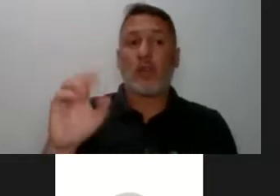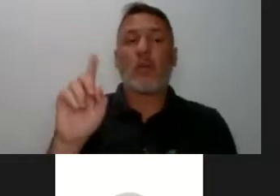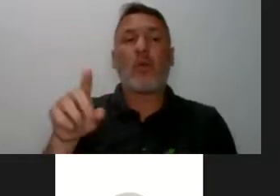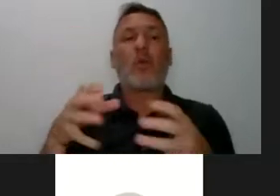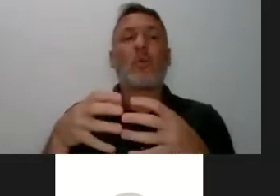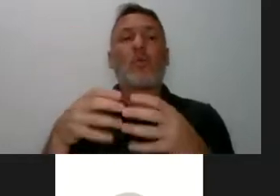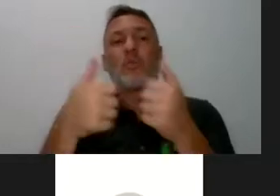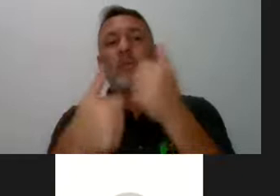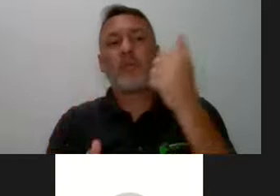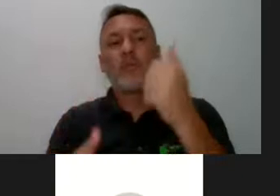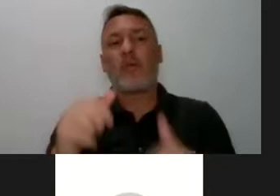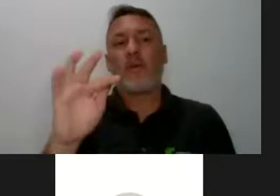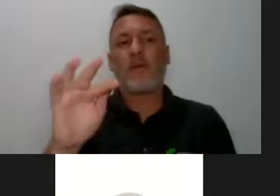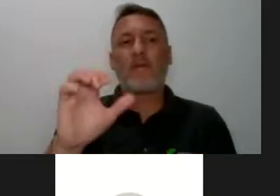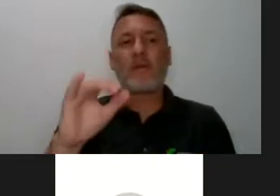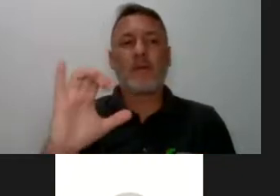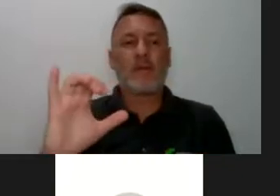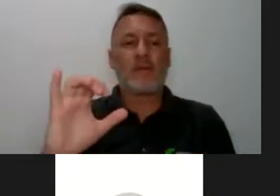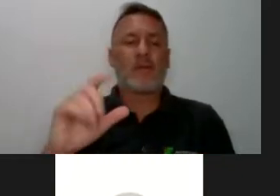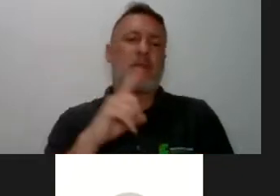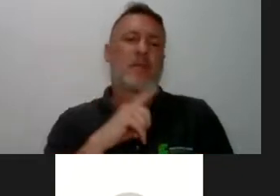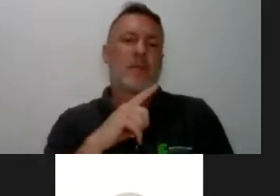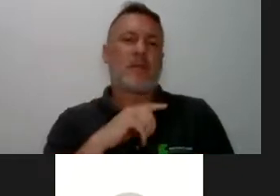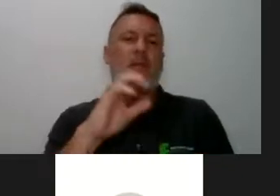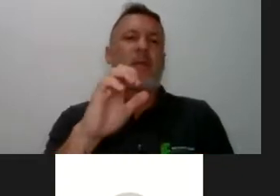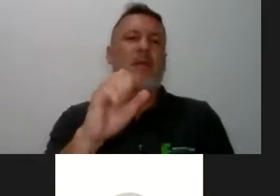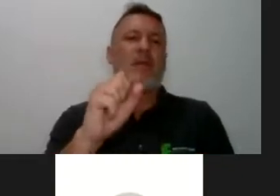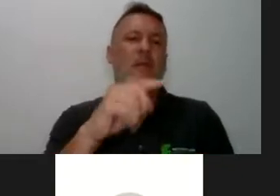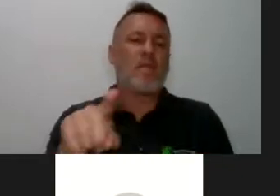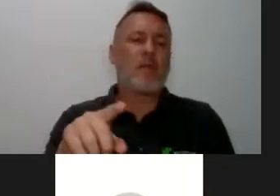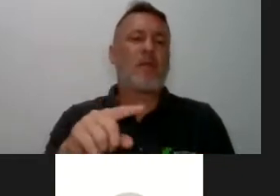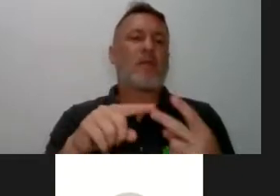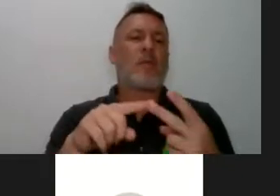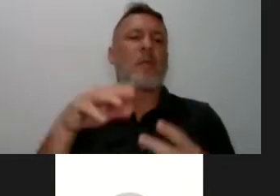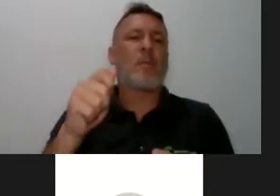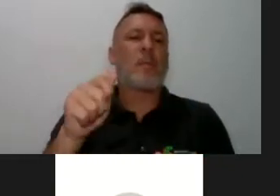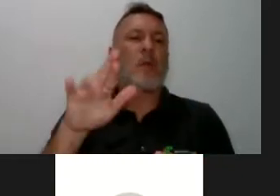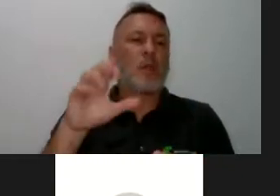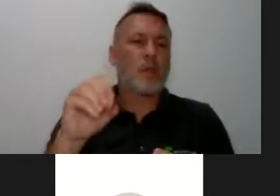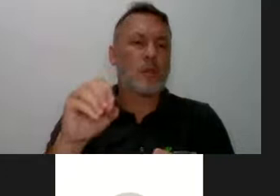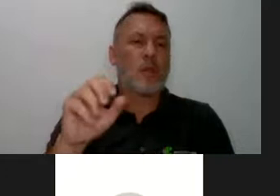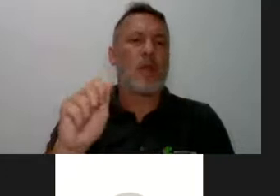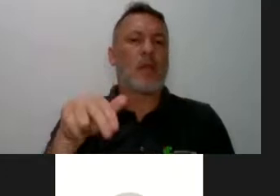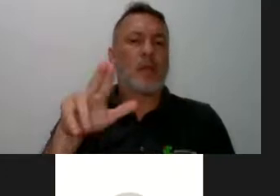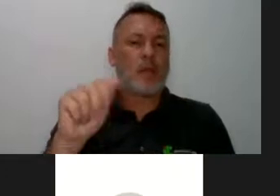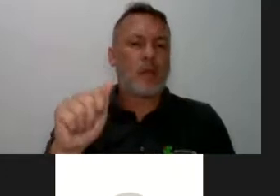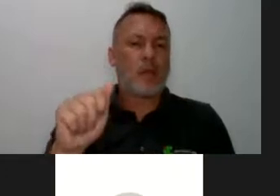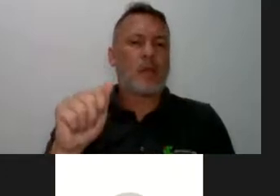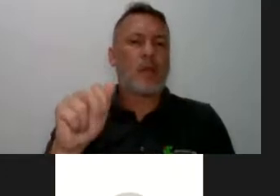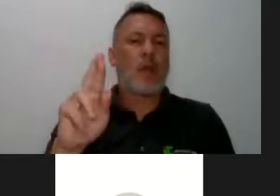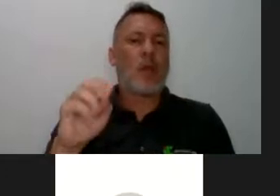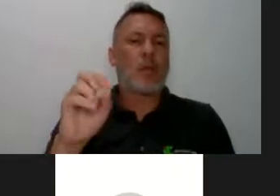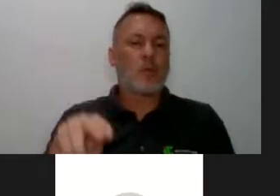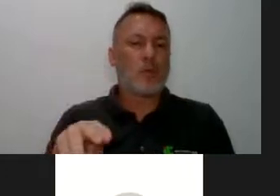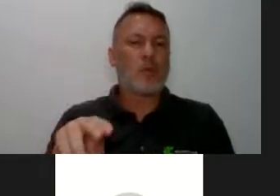ao Cristiano, ao Estevão, ao João Francisco, ao Maurício Paula, a Nilan dos Santos, ao Robson Santos e a